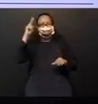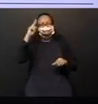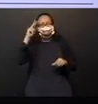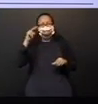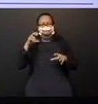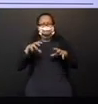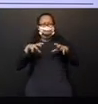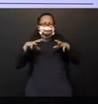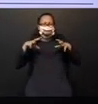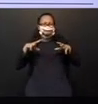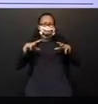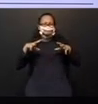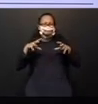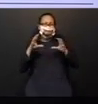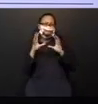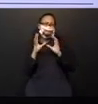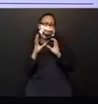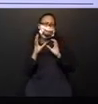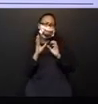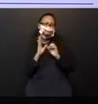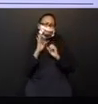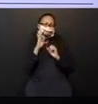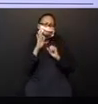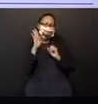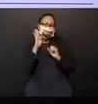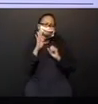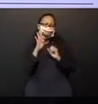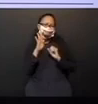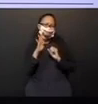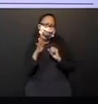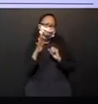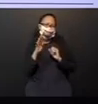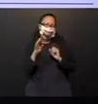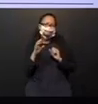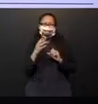ele era um monstro fofinho, bonzinho.